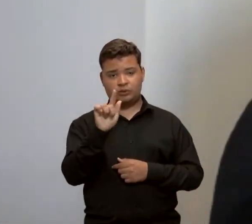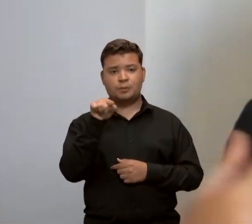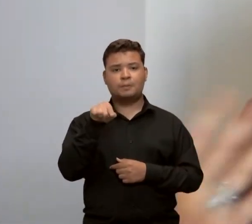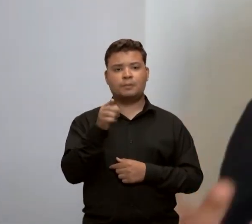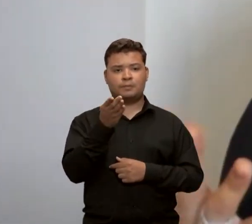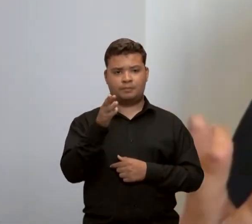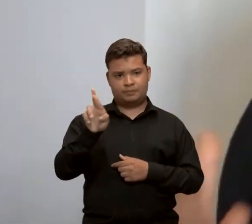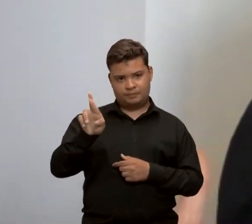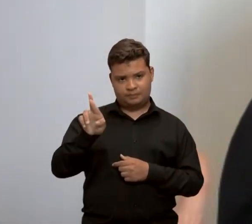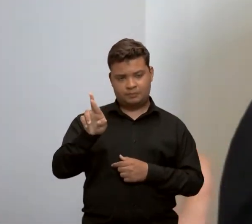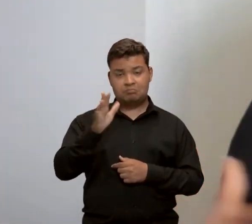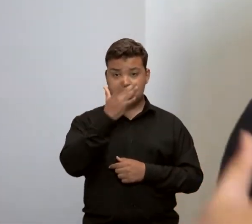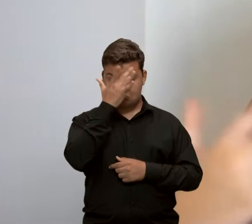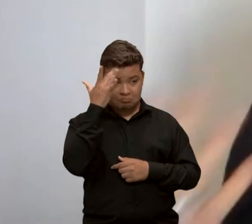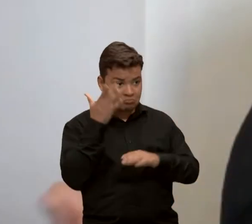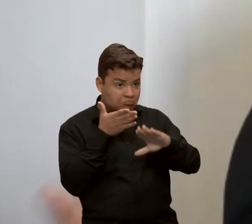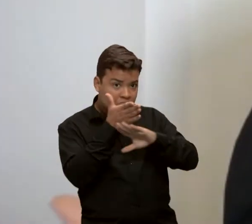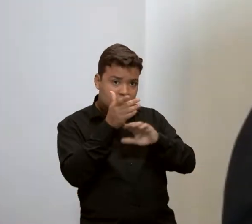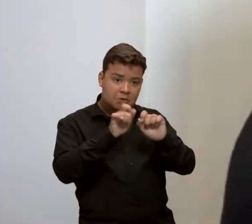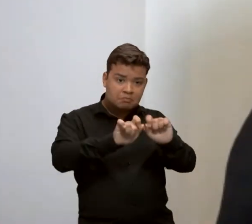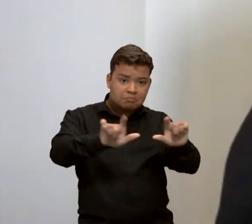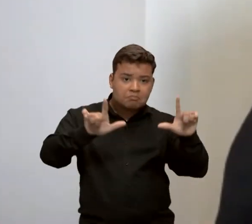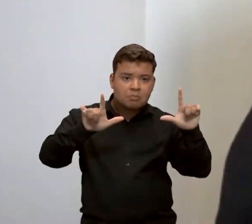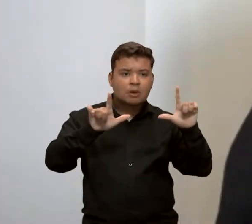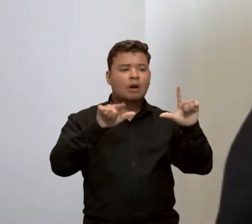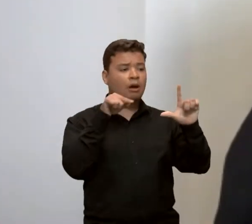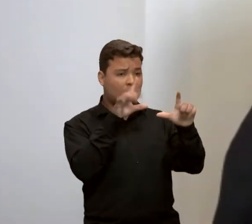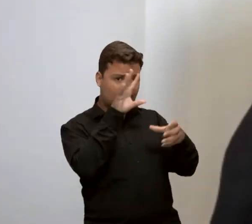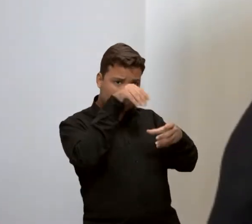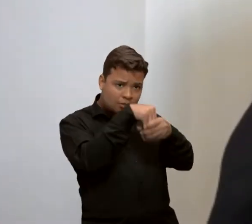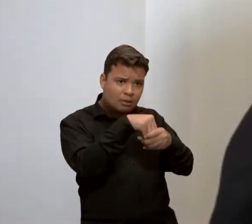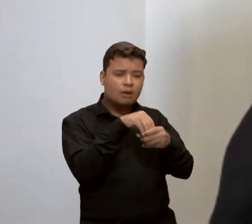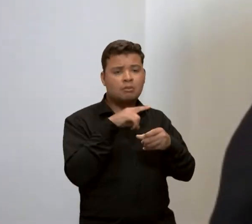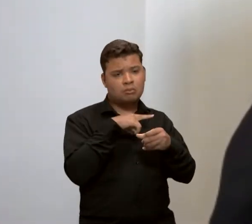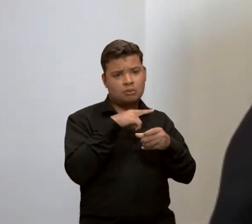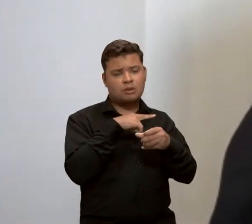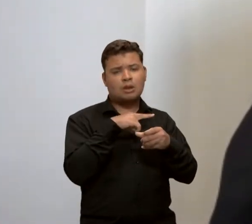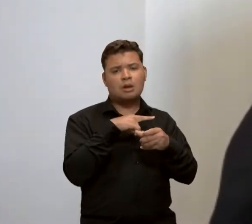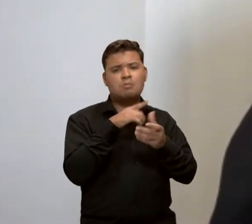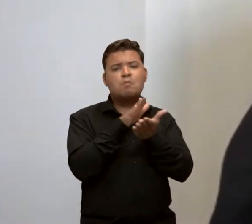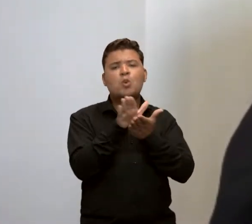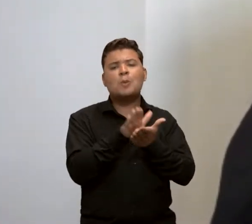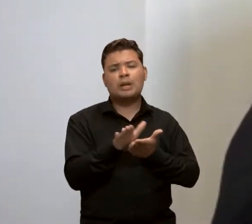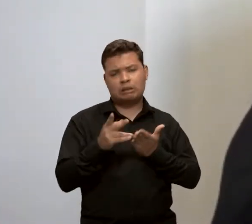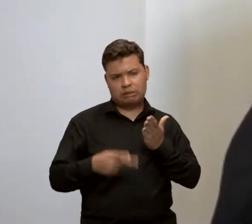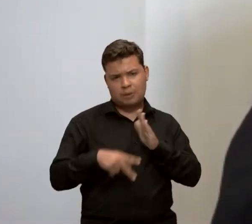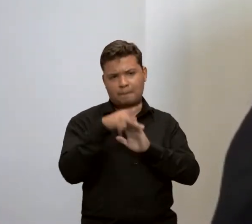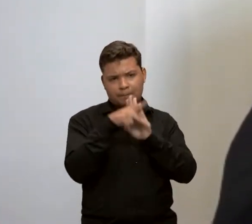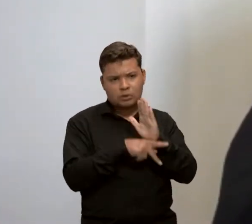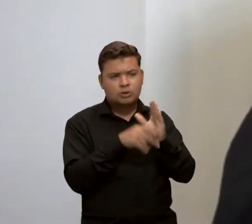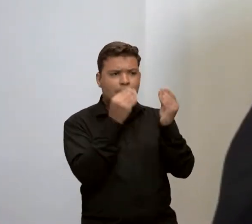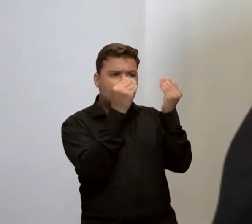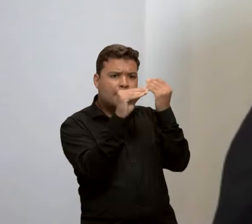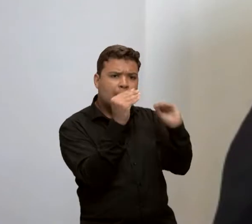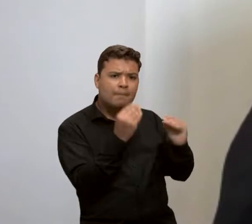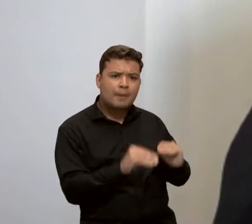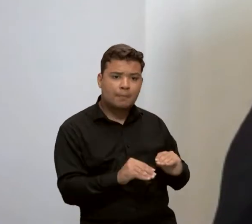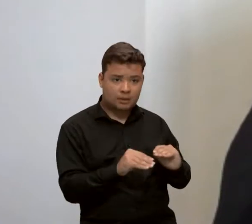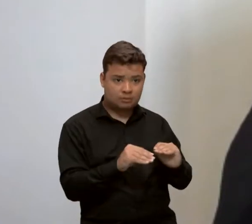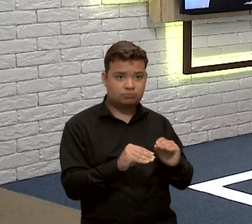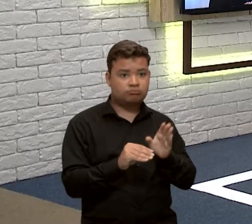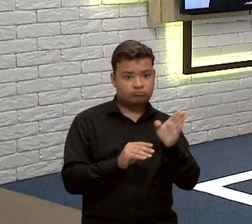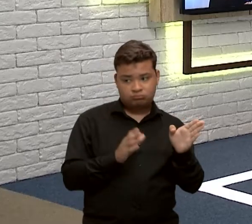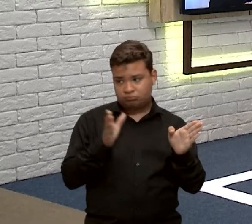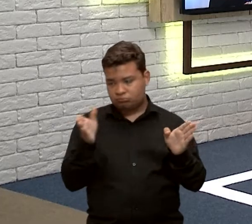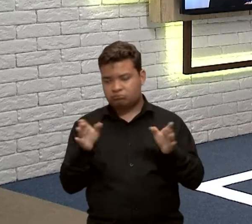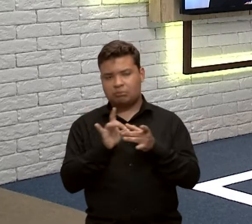www.cepai.ufg.br. As pessoas podem ter acesso às publicações desse projeto por meio dessas duas plataformas. Só para